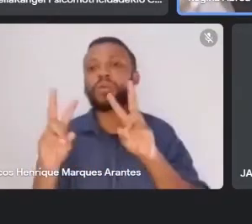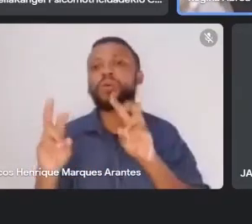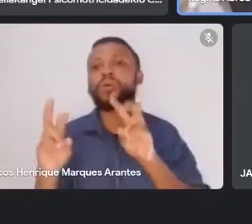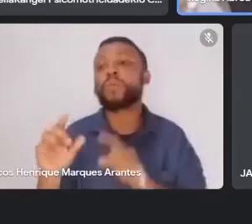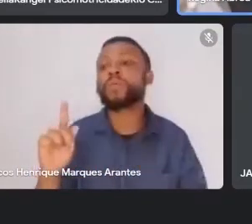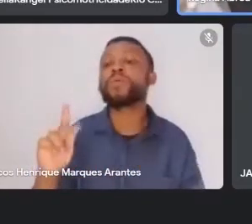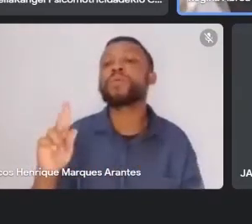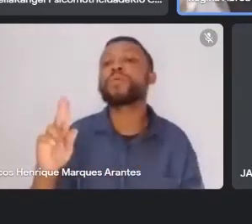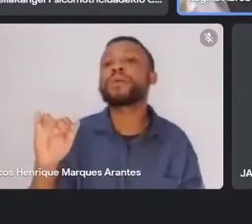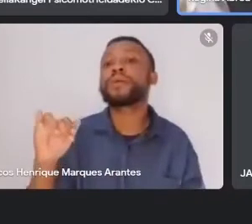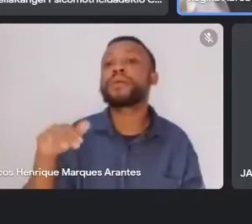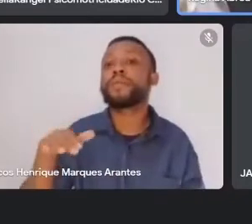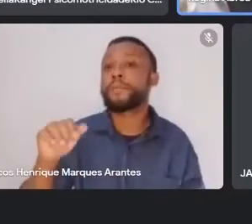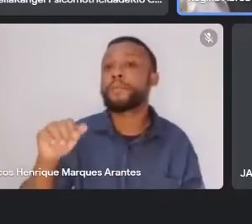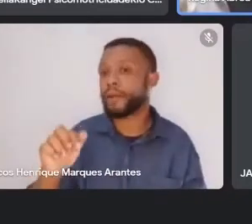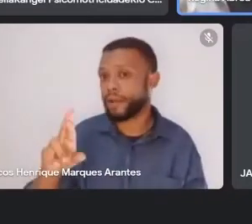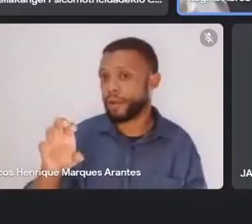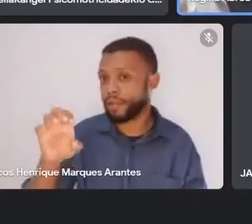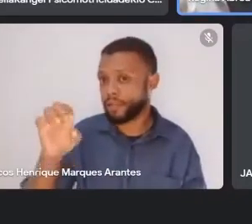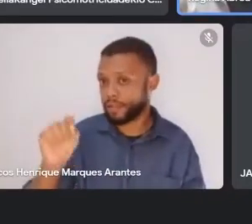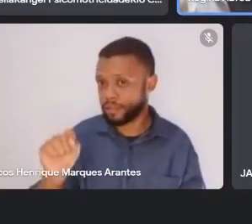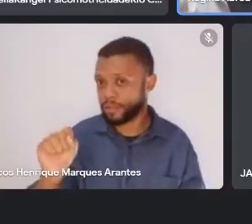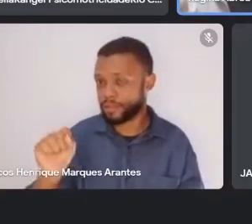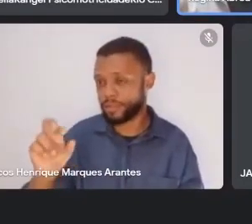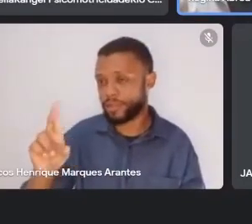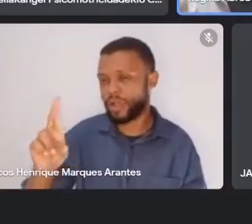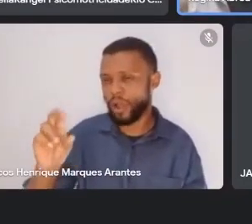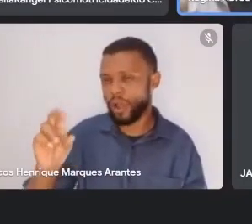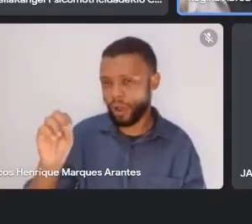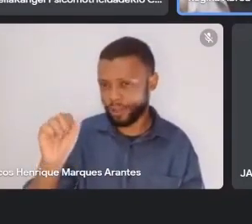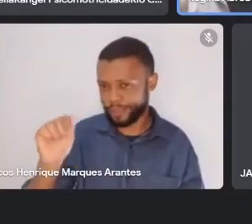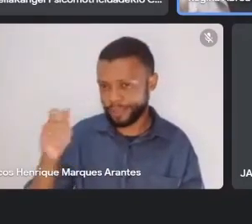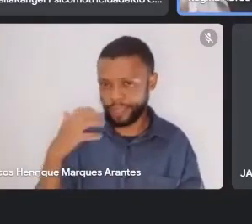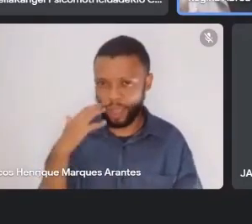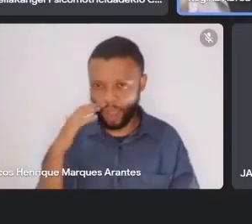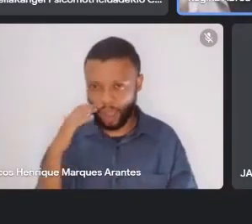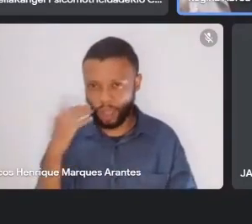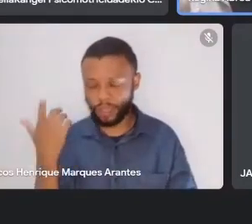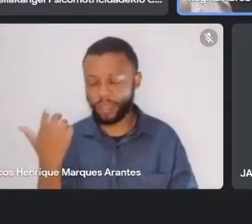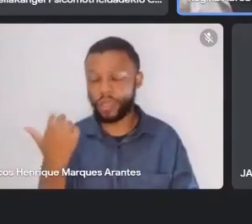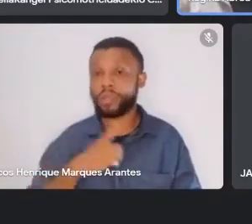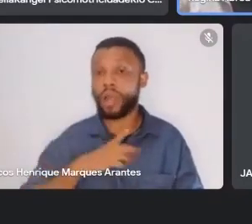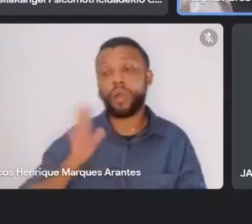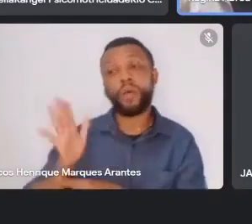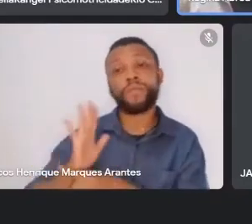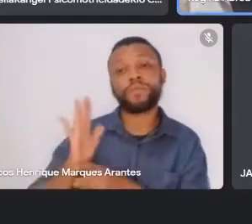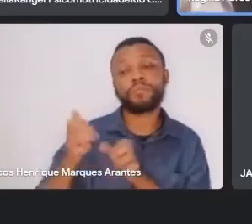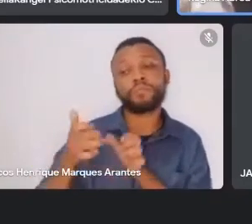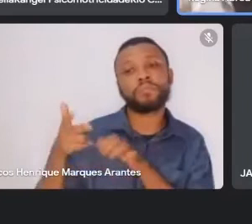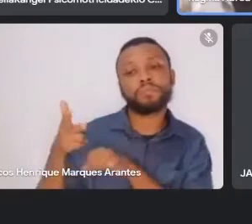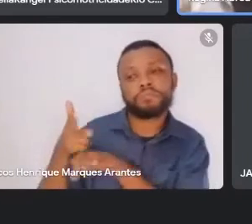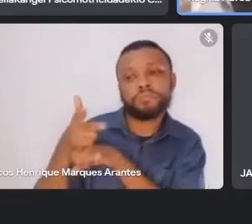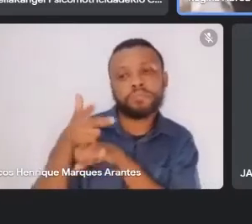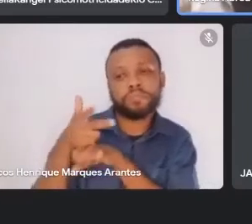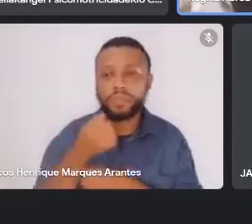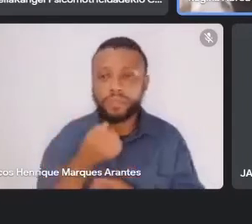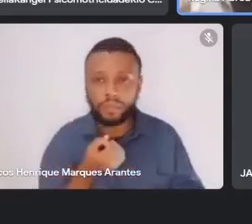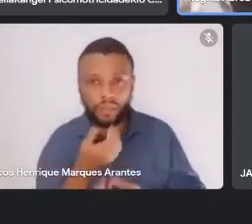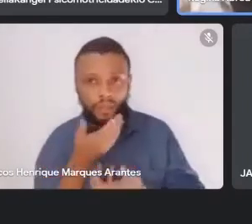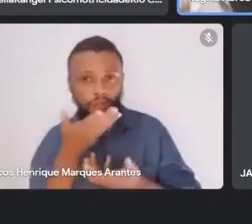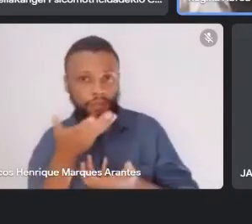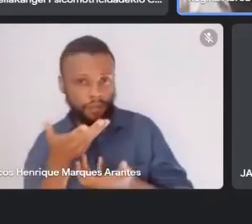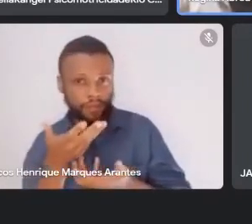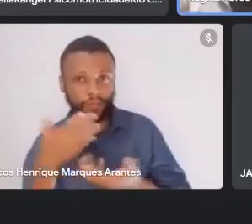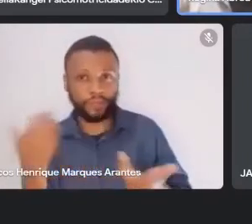e aí eu tinha dito assim que eu tenho um filho que declama, eu fiz da Cunha, e eu tenho uma filha, Nina